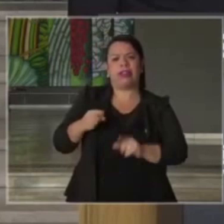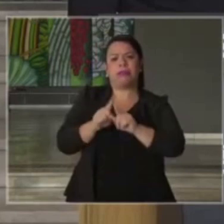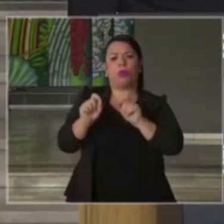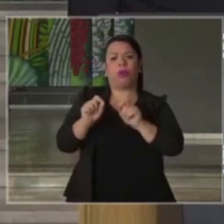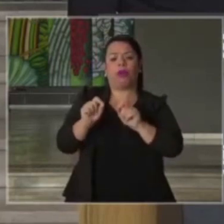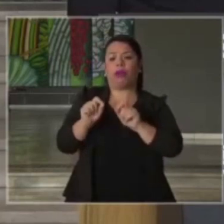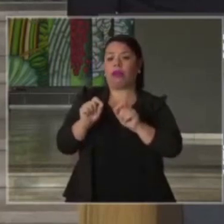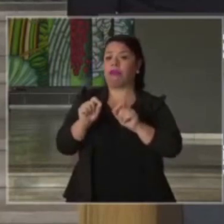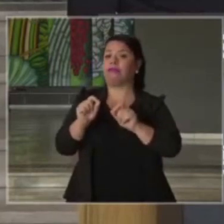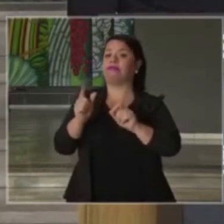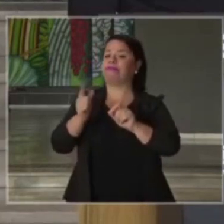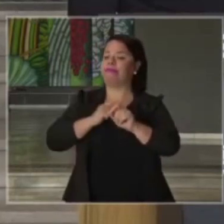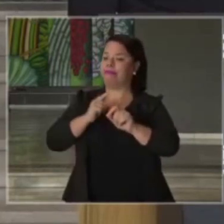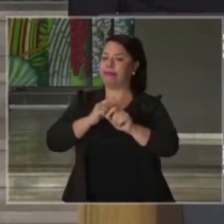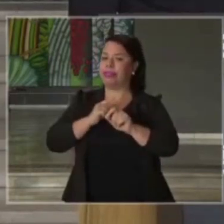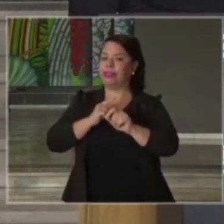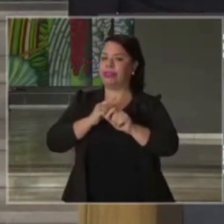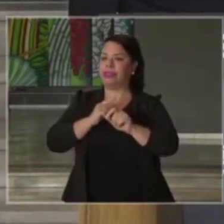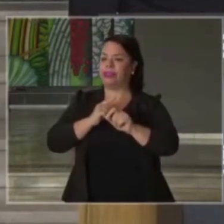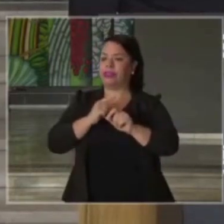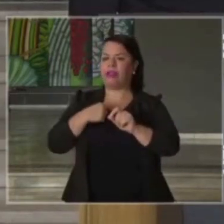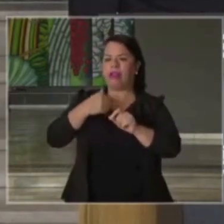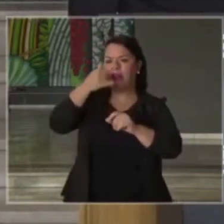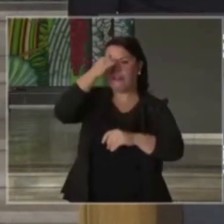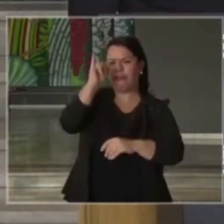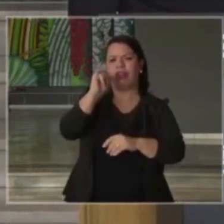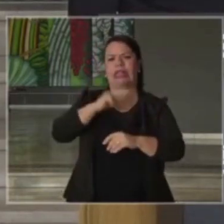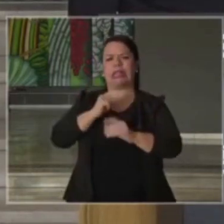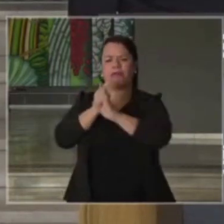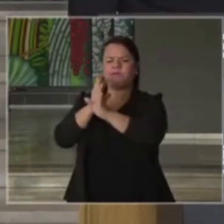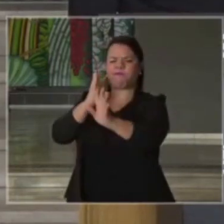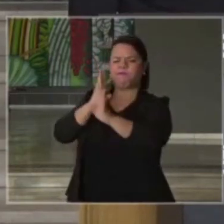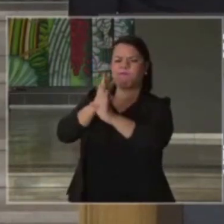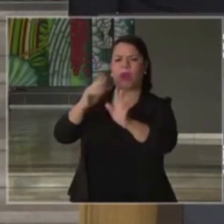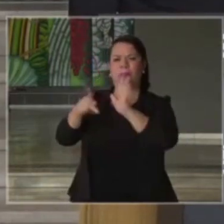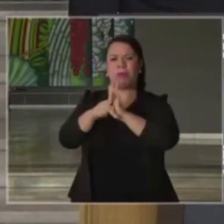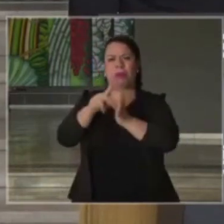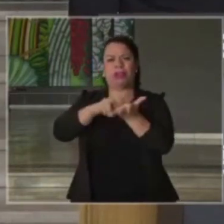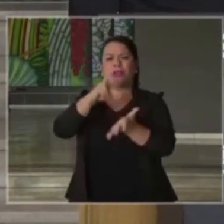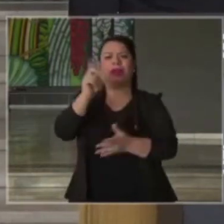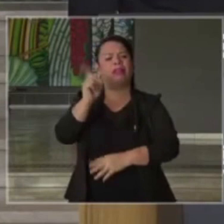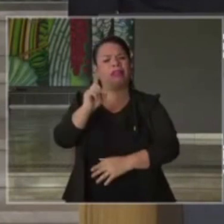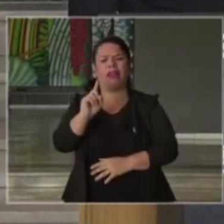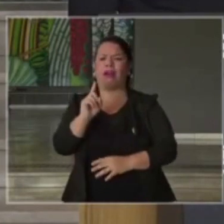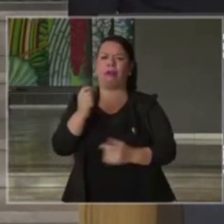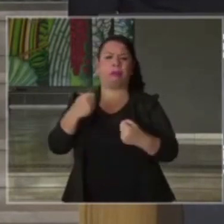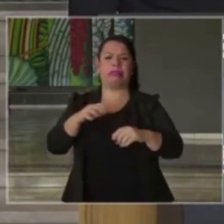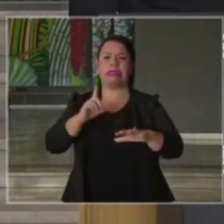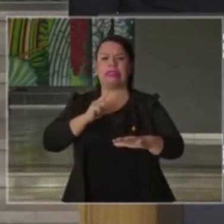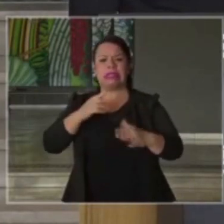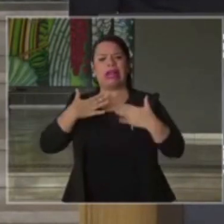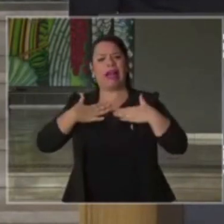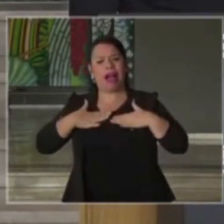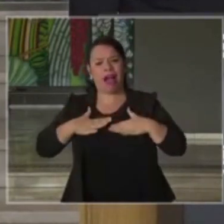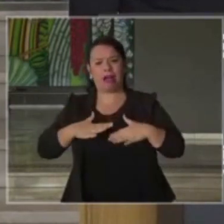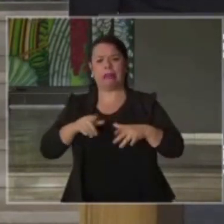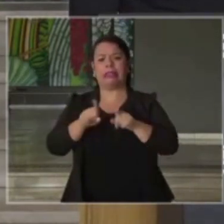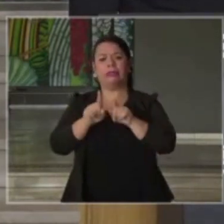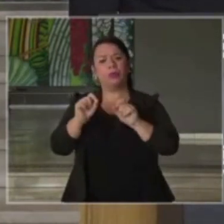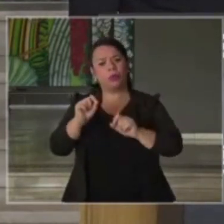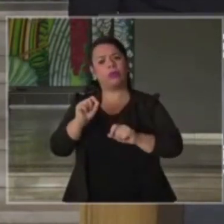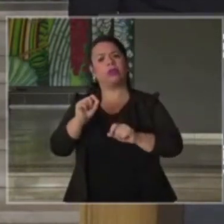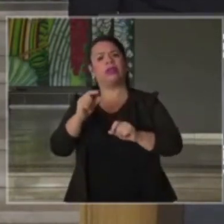favor evitem a concentração na manhã do dia quinze de Março para que não tenhamos filas e o desconforto na vacinação